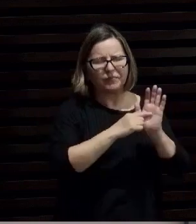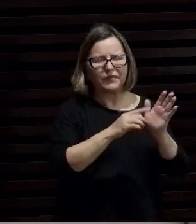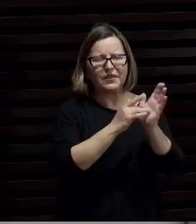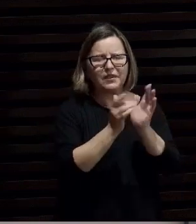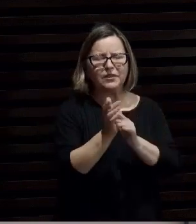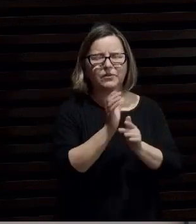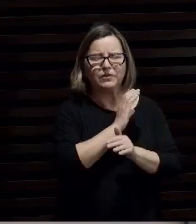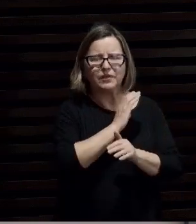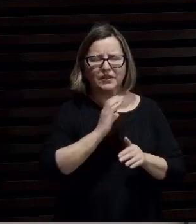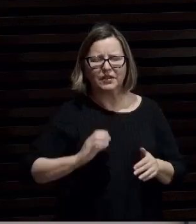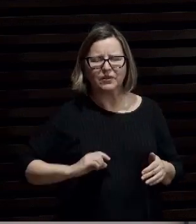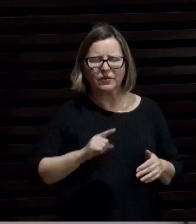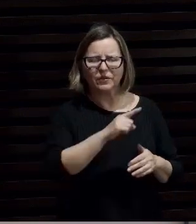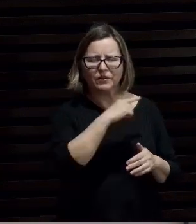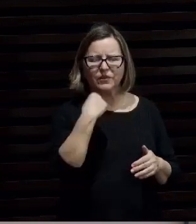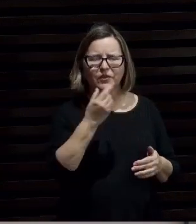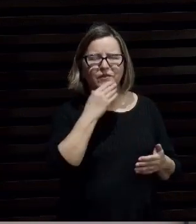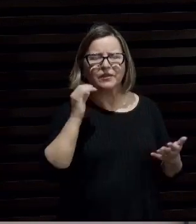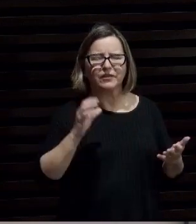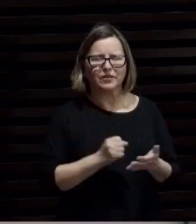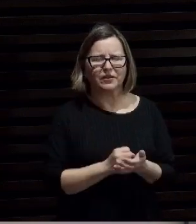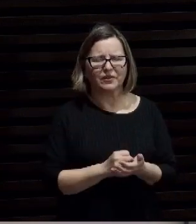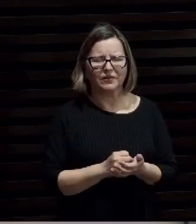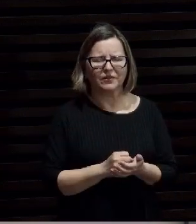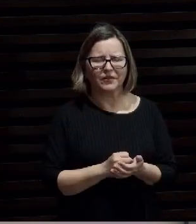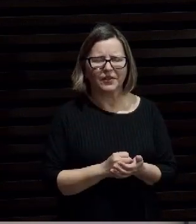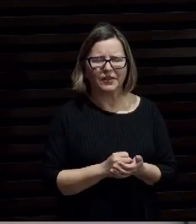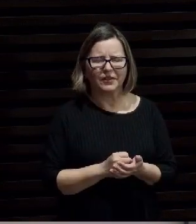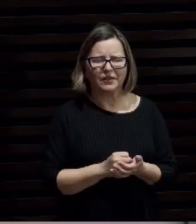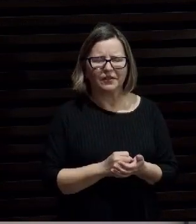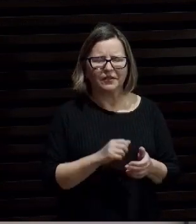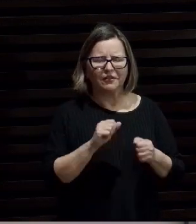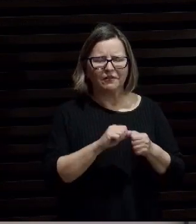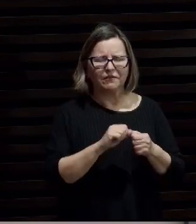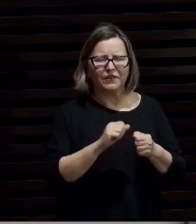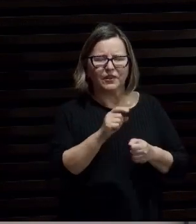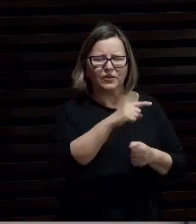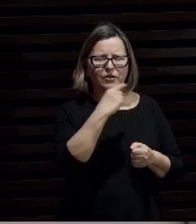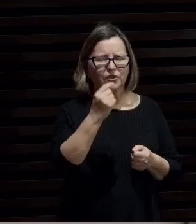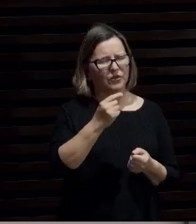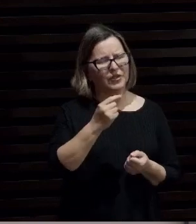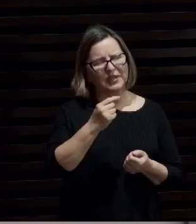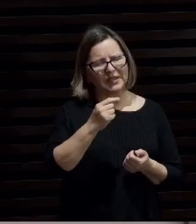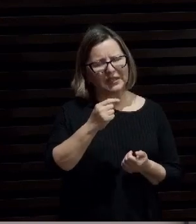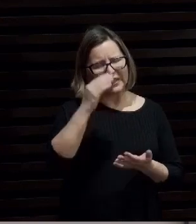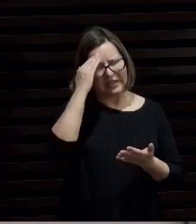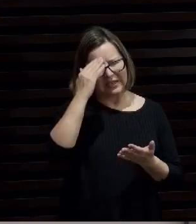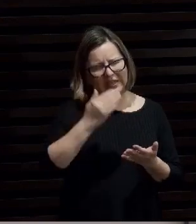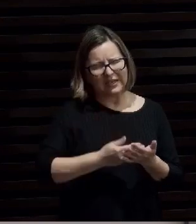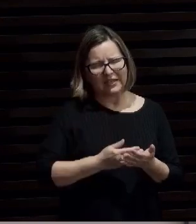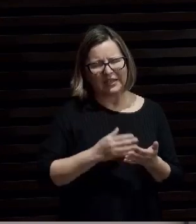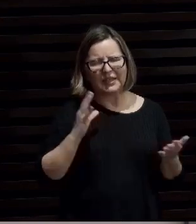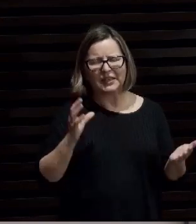esses corações, Senhor, que a tua salvação é pela graça, e salva os teus nesta